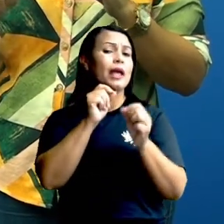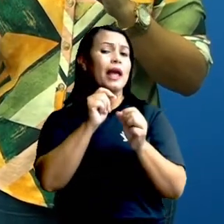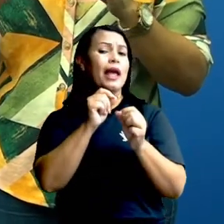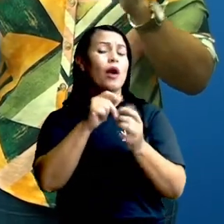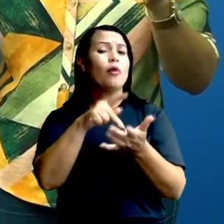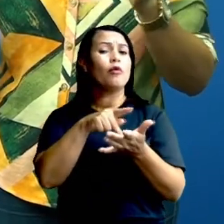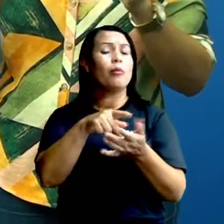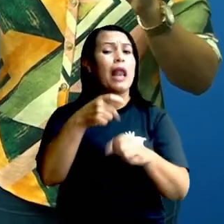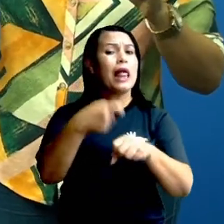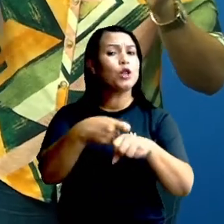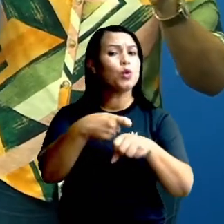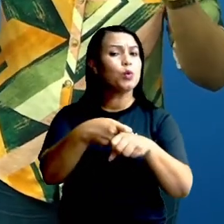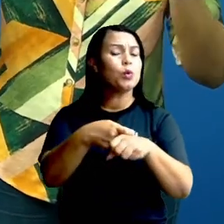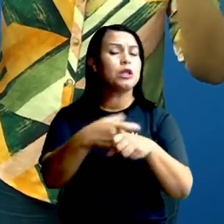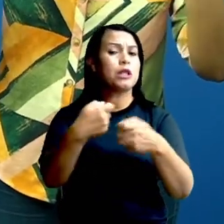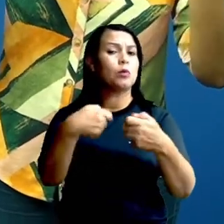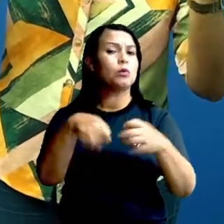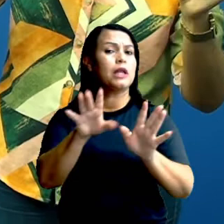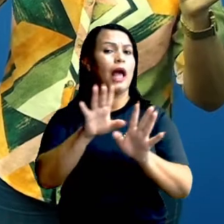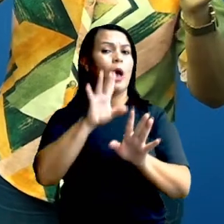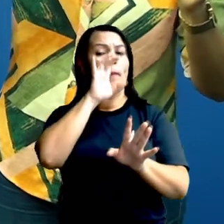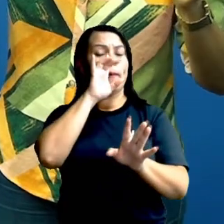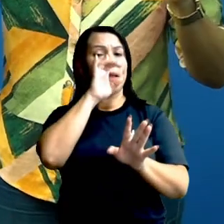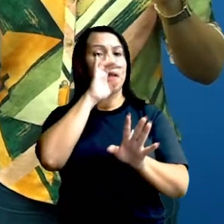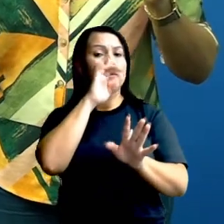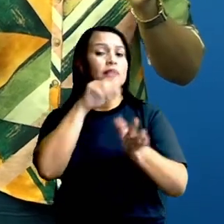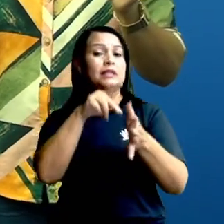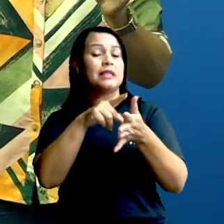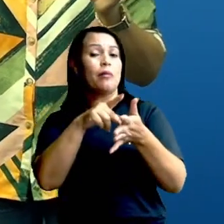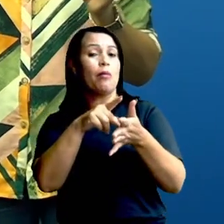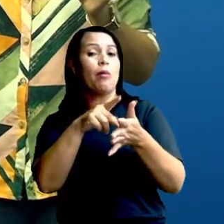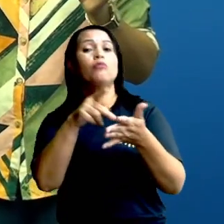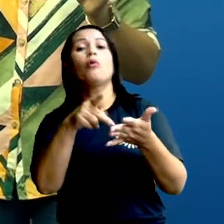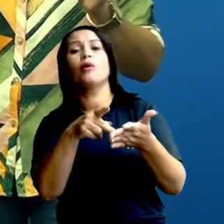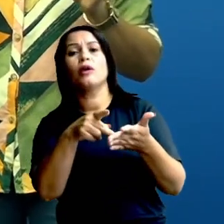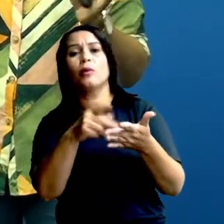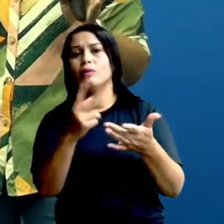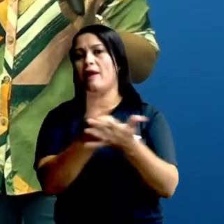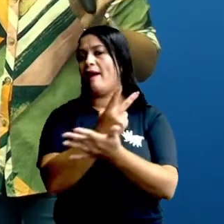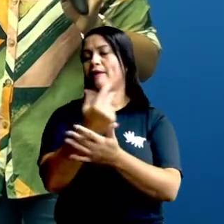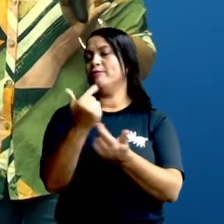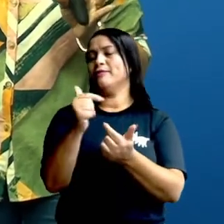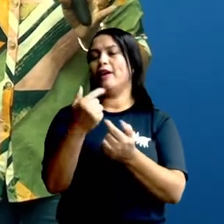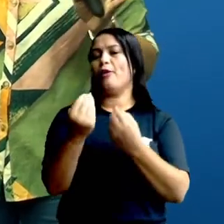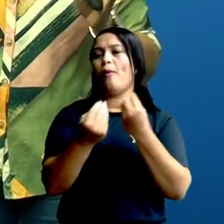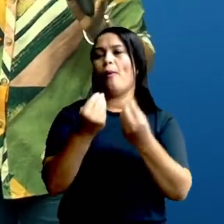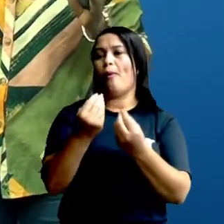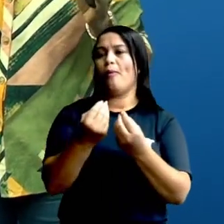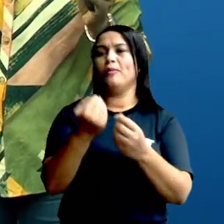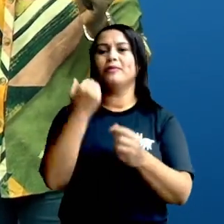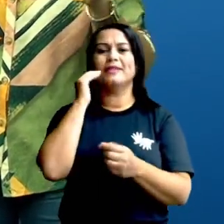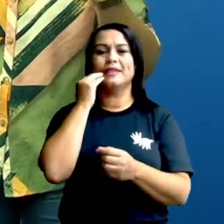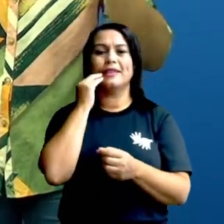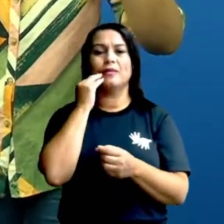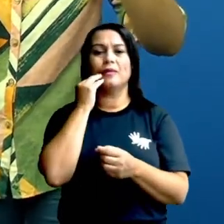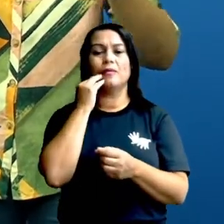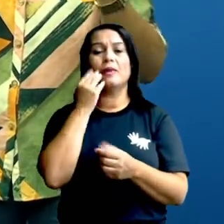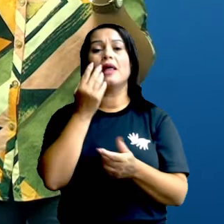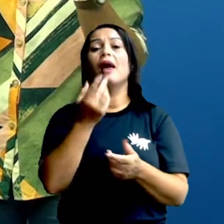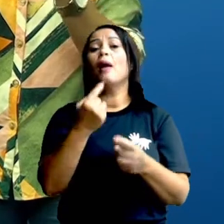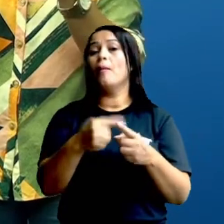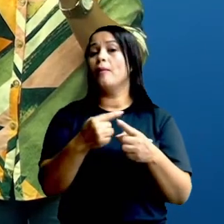firme é bem durinho então não tem o perigo de você aí eu tirar de um ponto e colocar em outro ponto não vai ter o risco